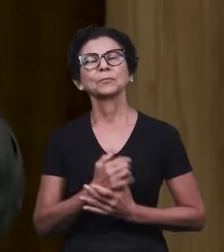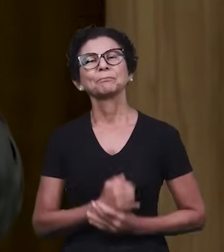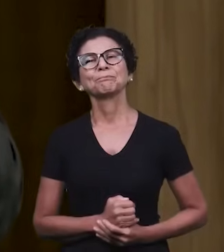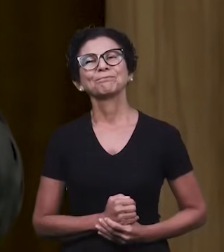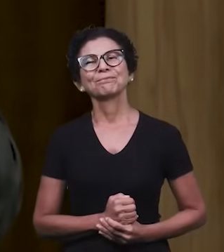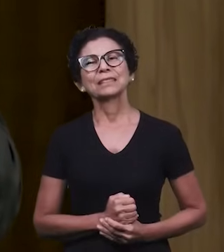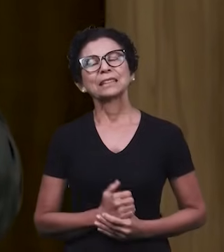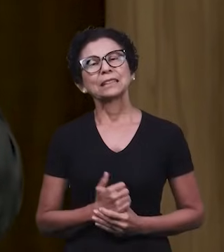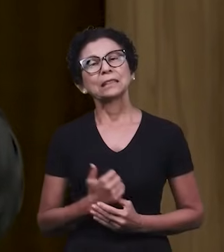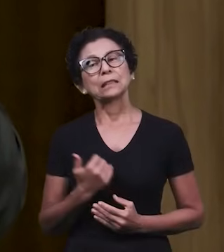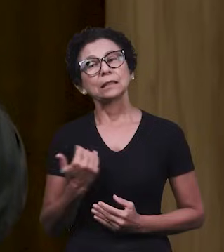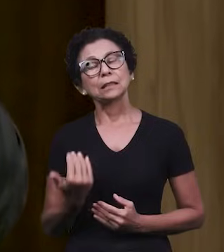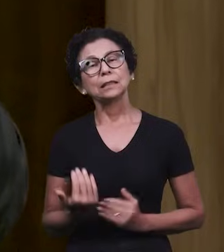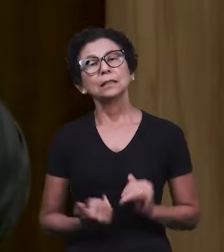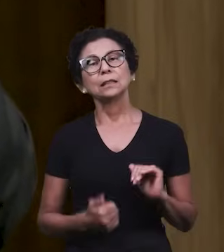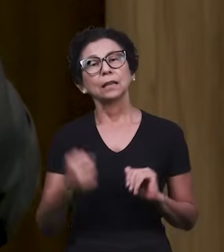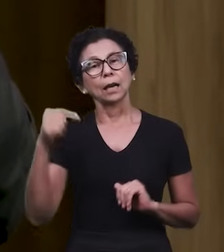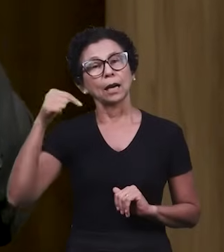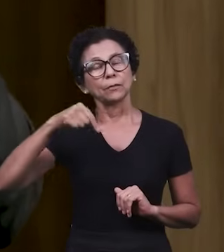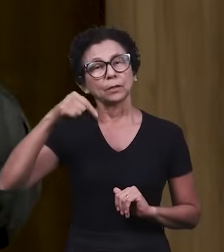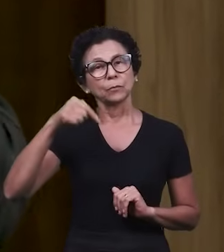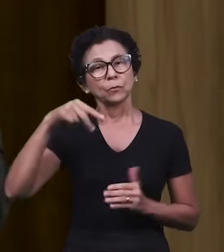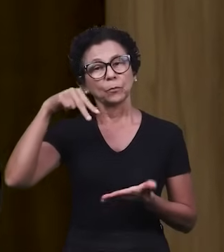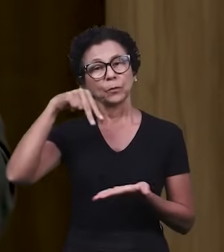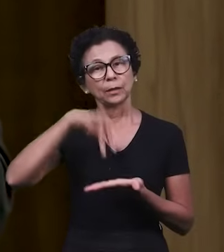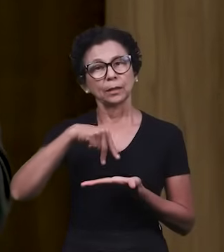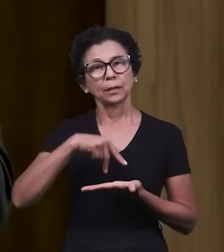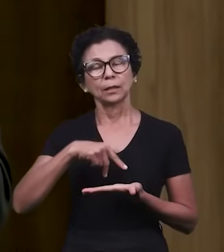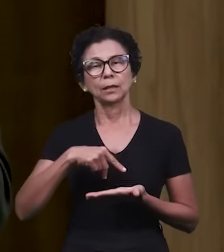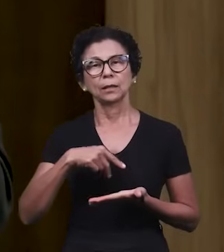nosso programa, nós estaremos aqui para responder